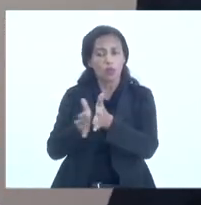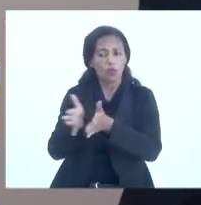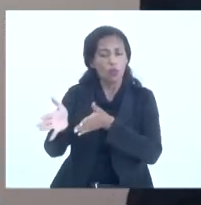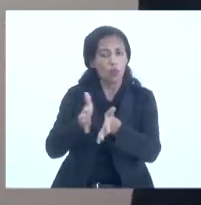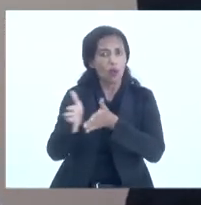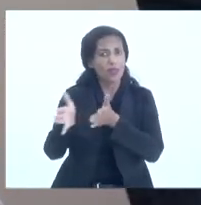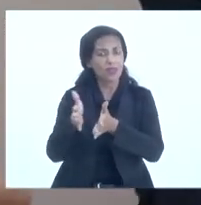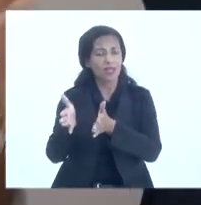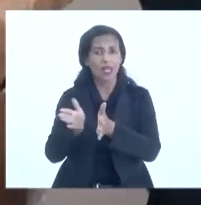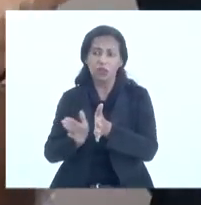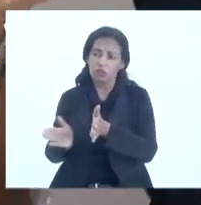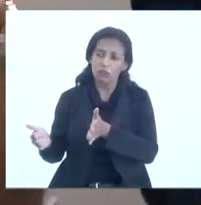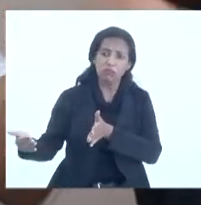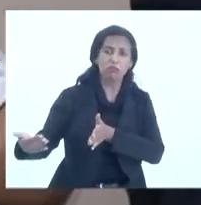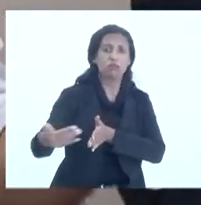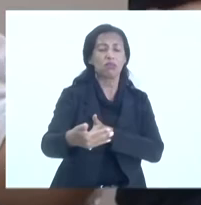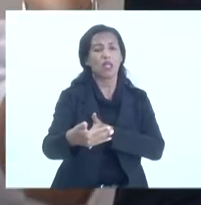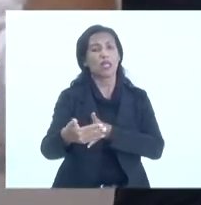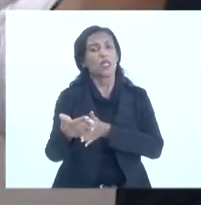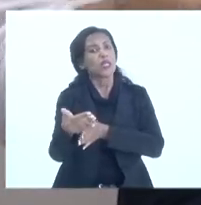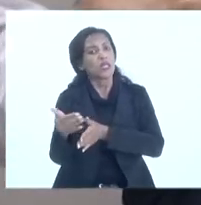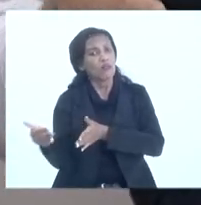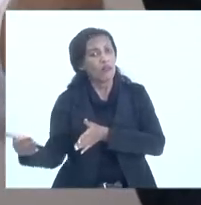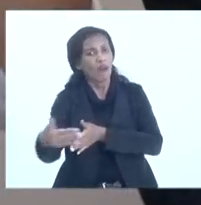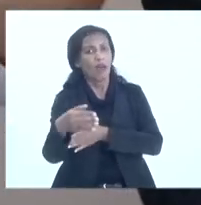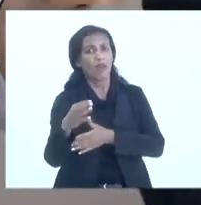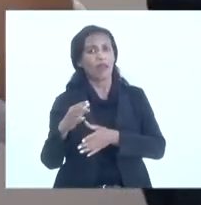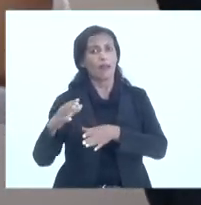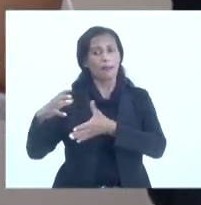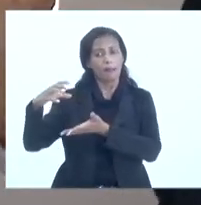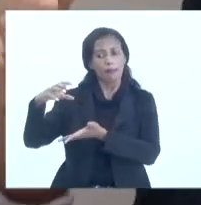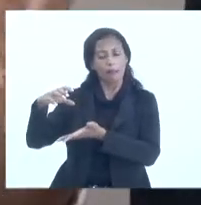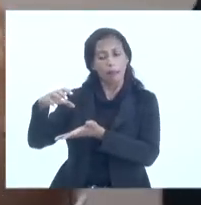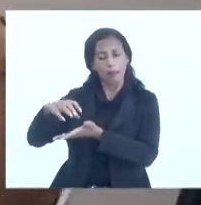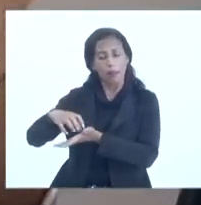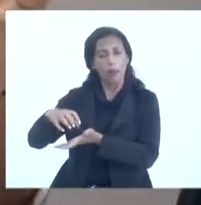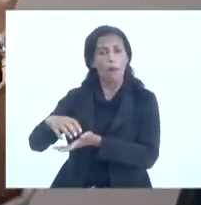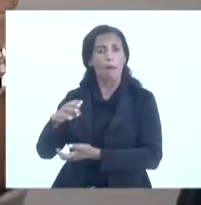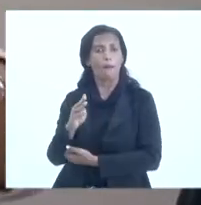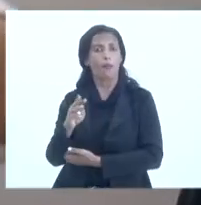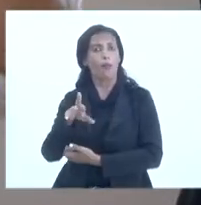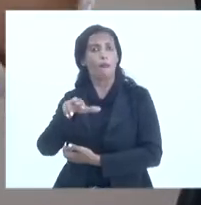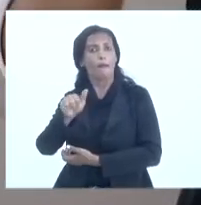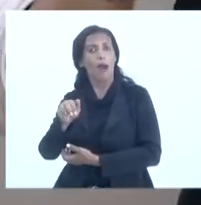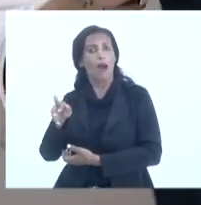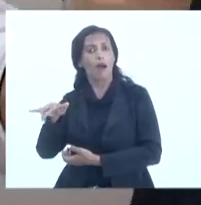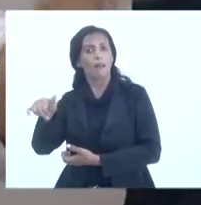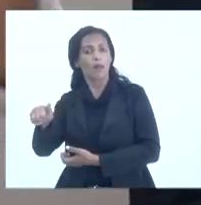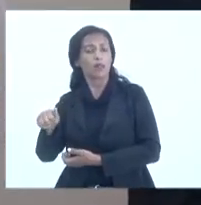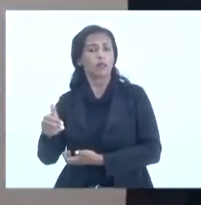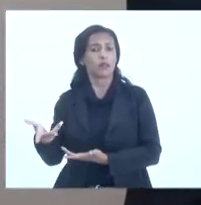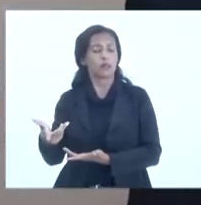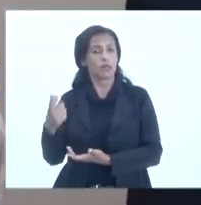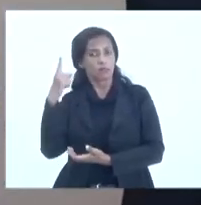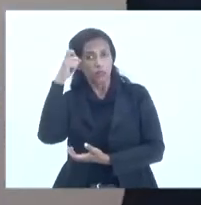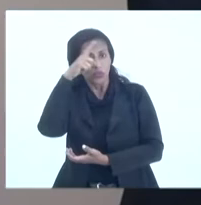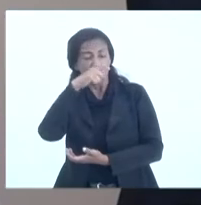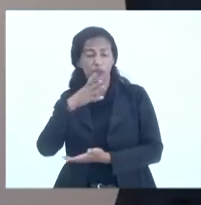Paraíba Paulista, que segue por Barra Mansa, Rio Claro, Angra, mas a gente está falando da conexão de Sul Fluminense